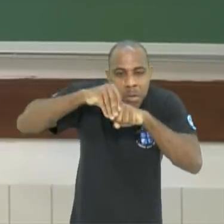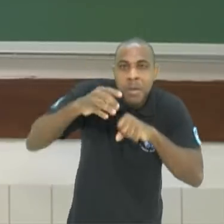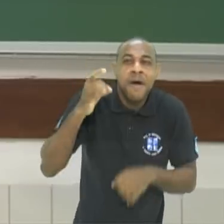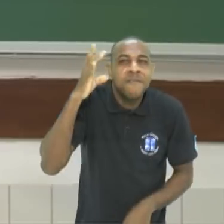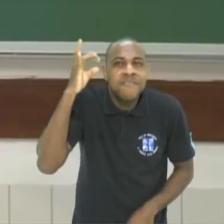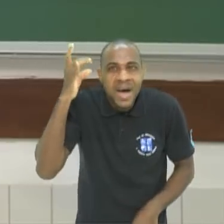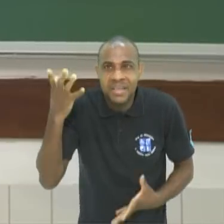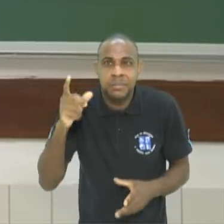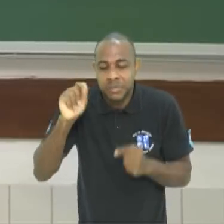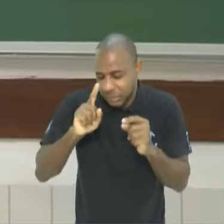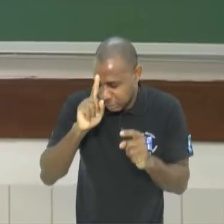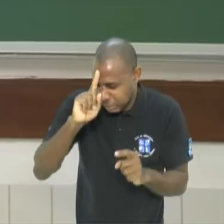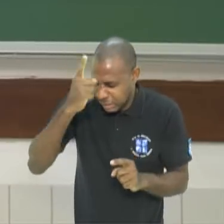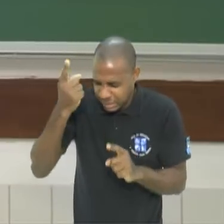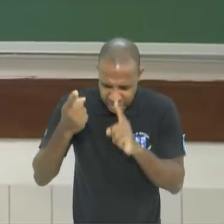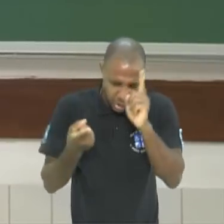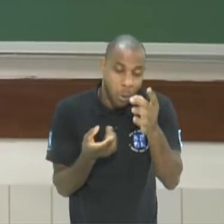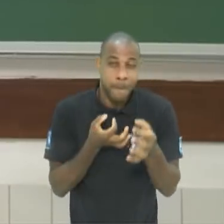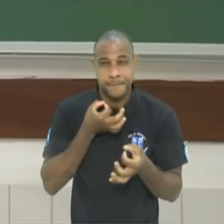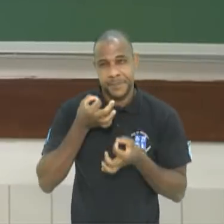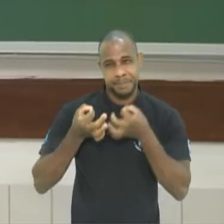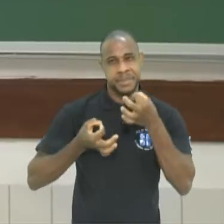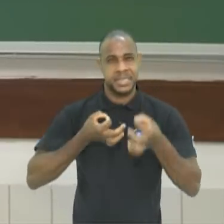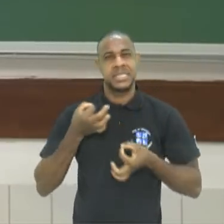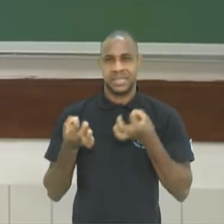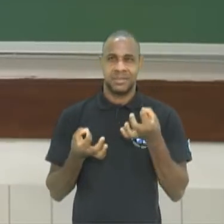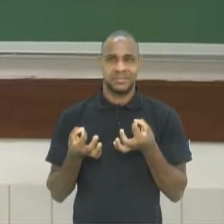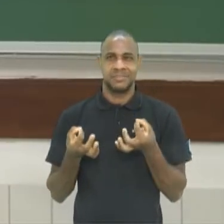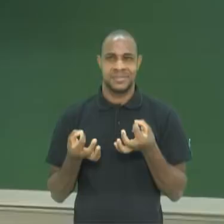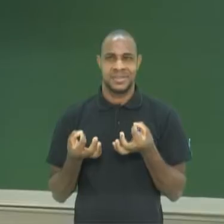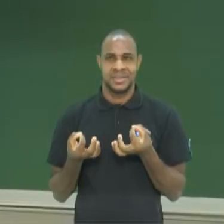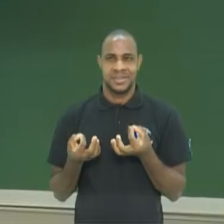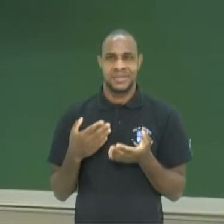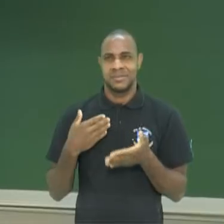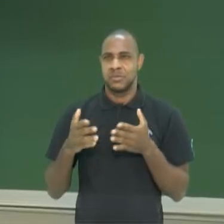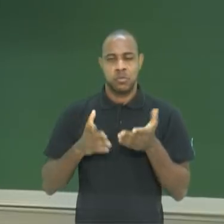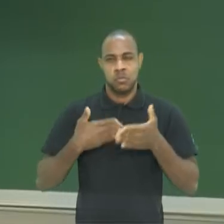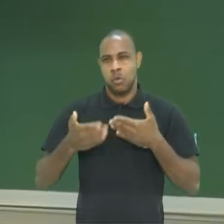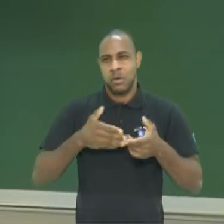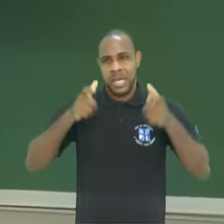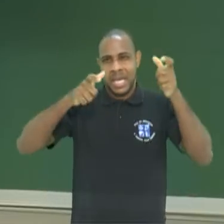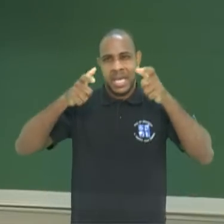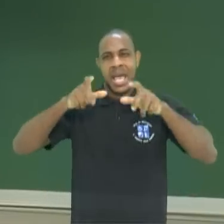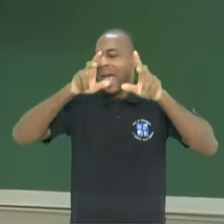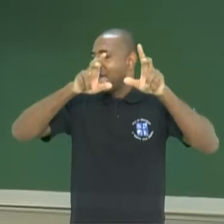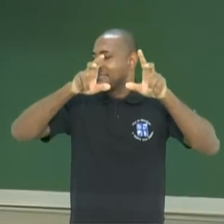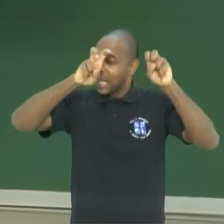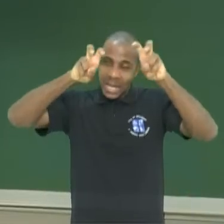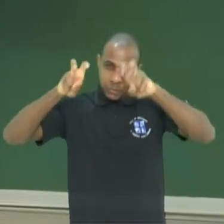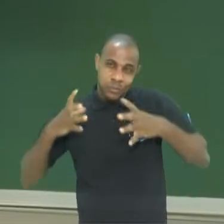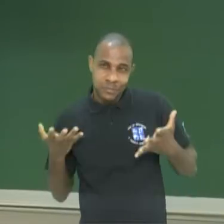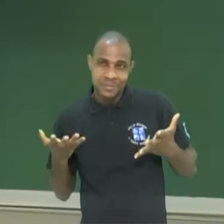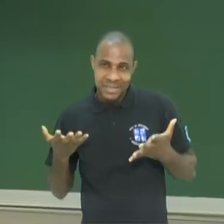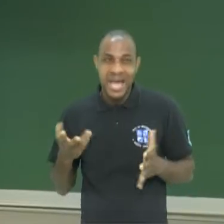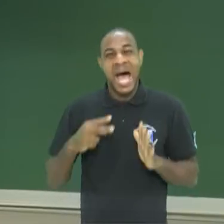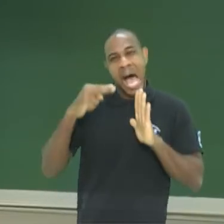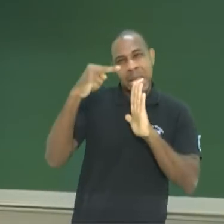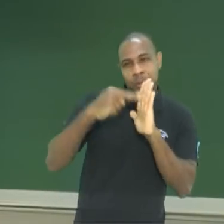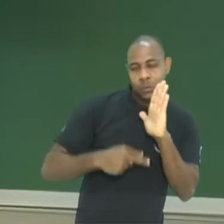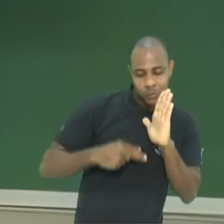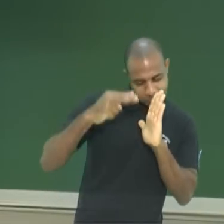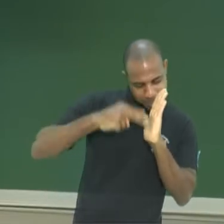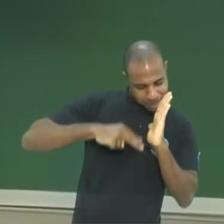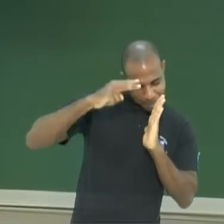vocês criarem ali uma opinião sobre determinada coisa. Lembram disso da aula passada? Então, por isso, a leitura,